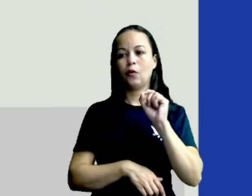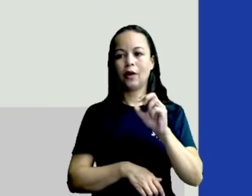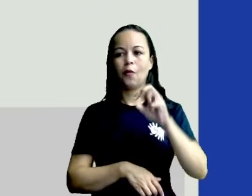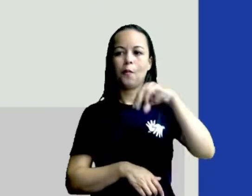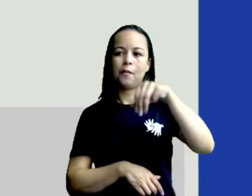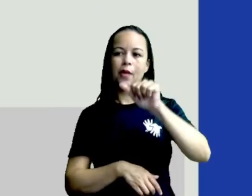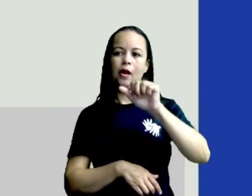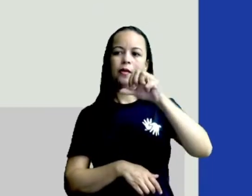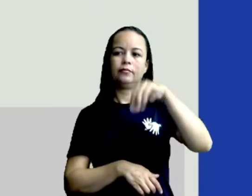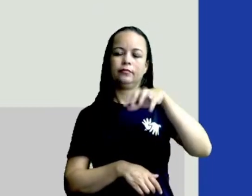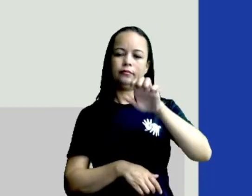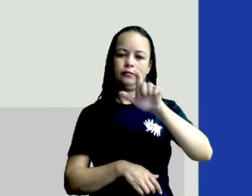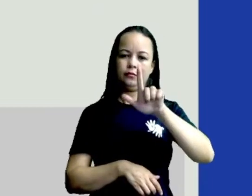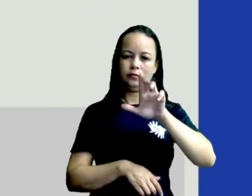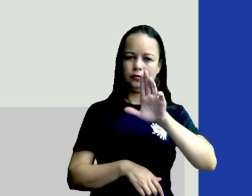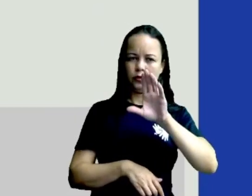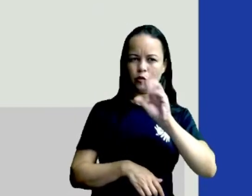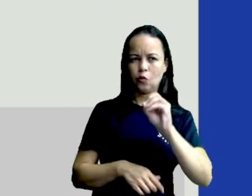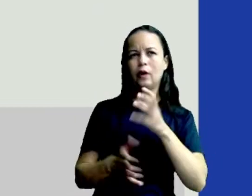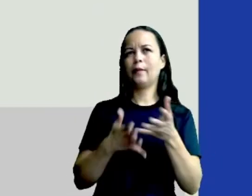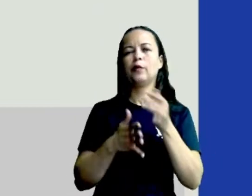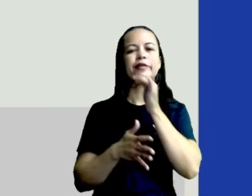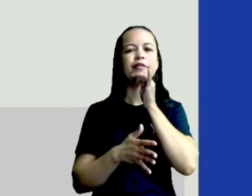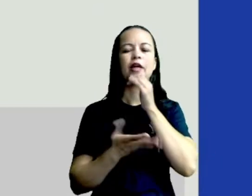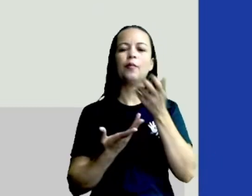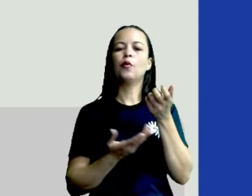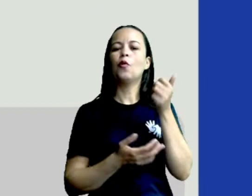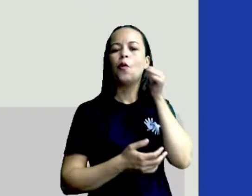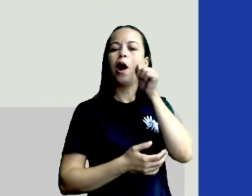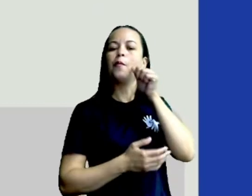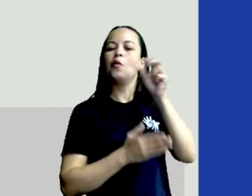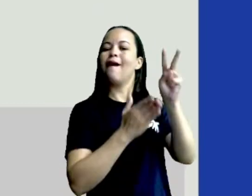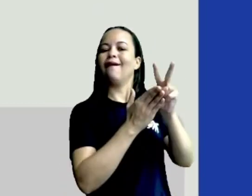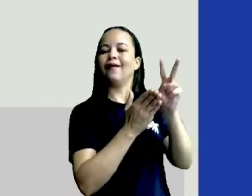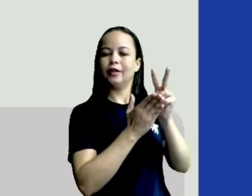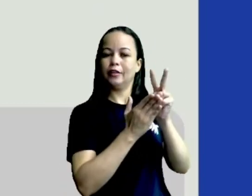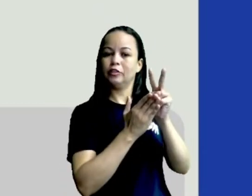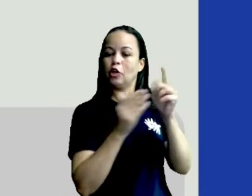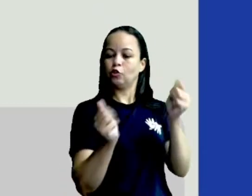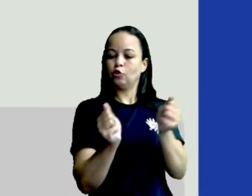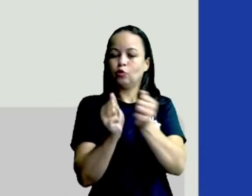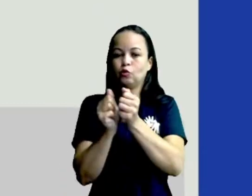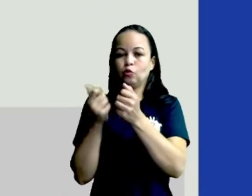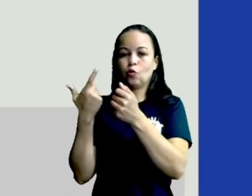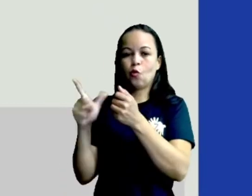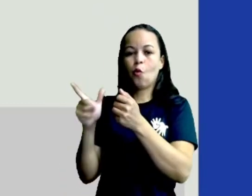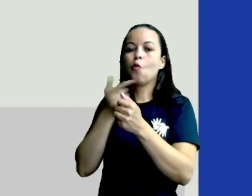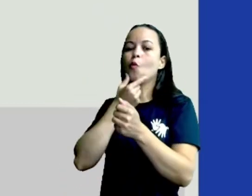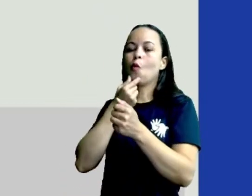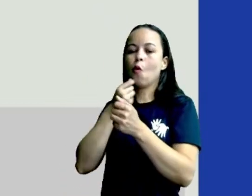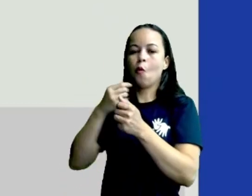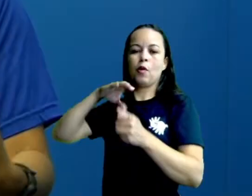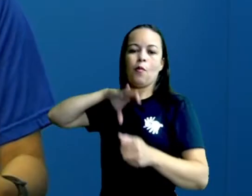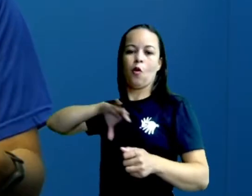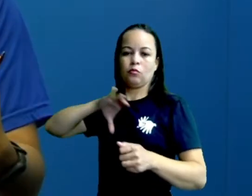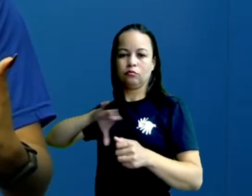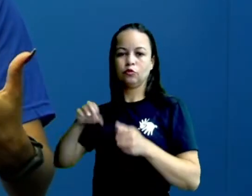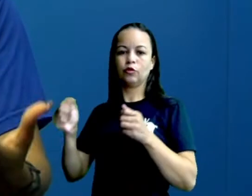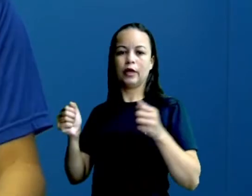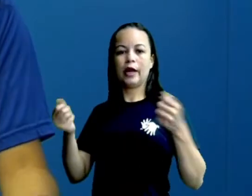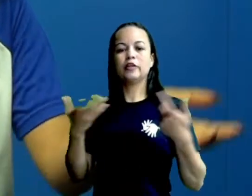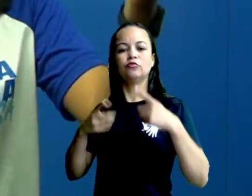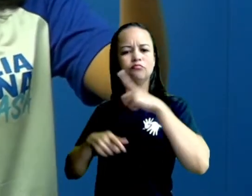quando uma índia com um branco, um português, tinham filhos. Esses filhos eram chamados